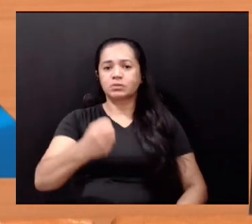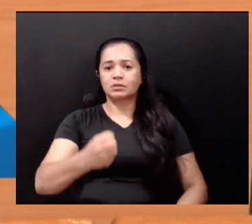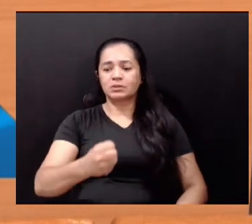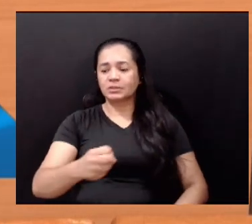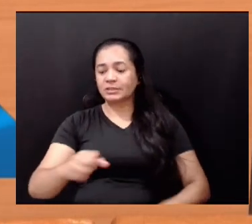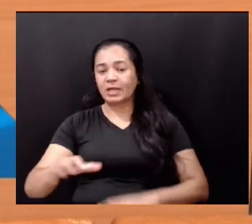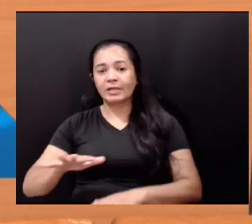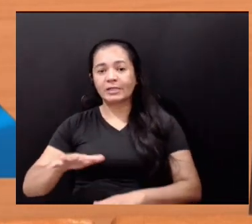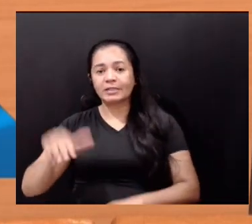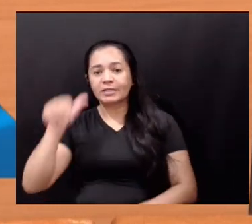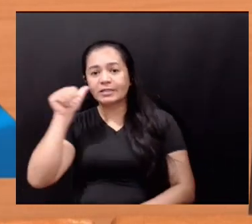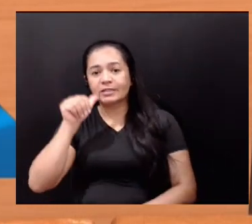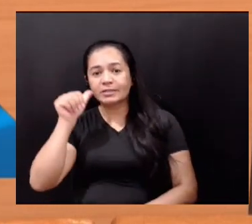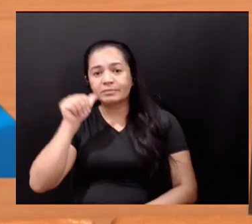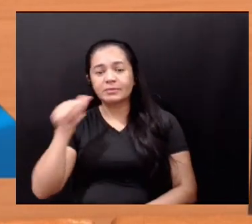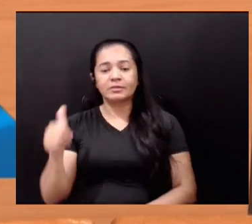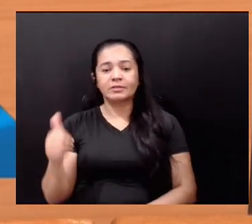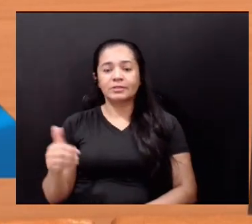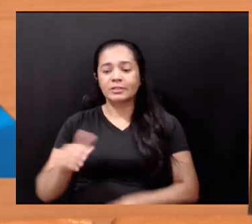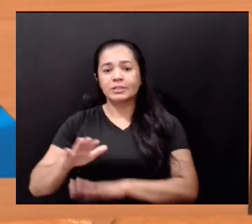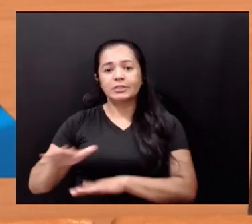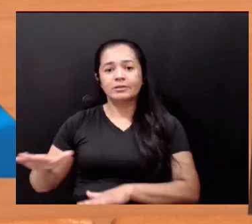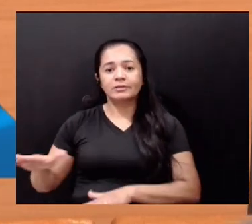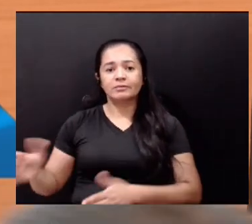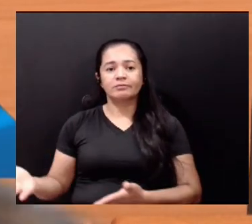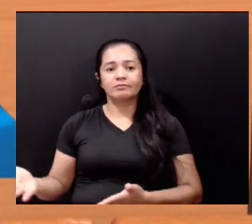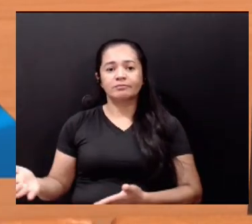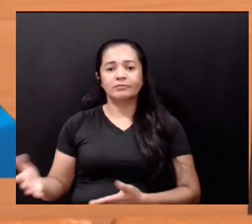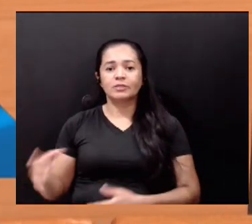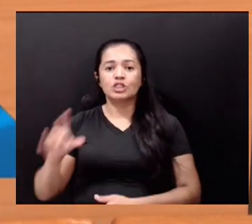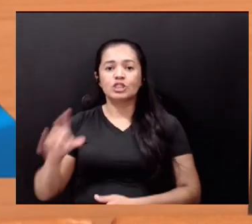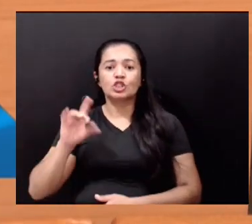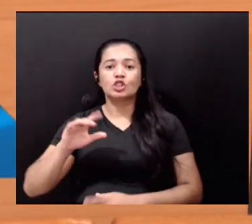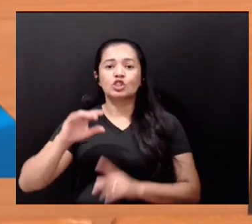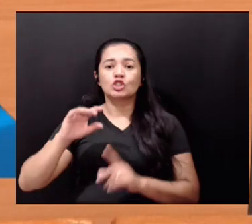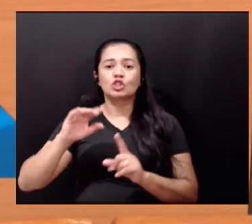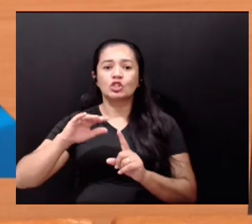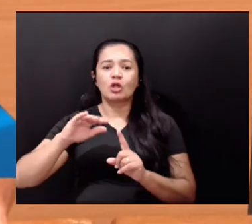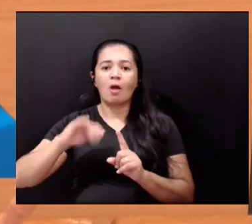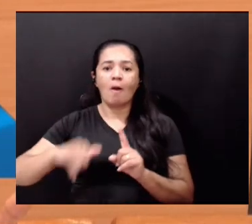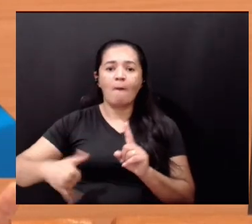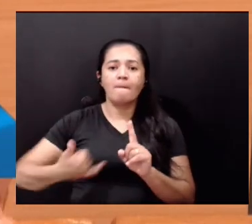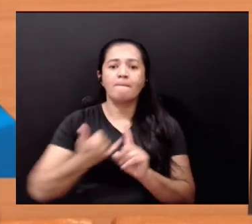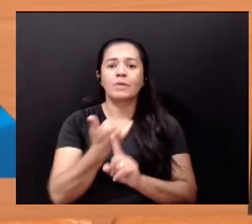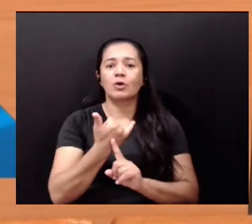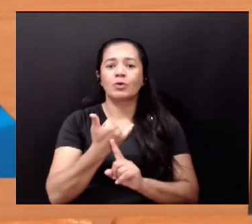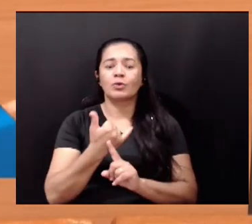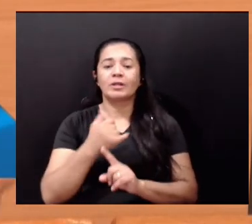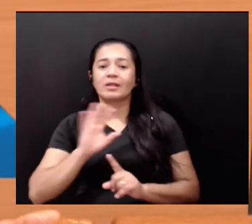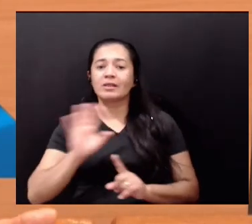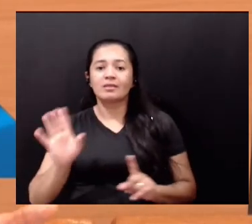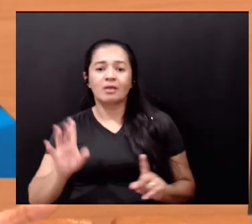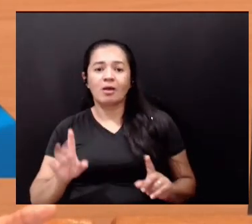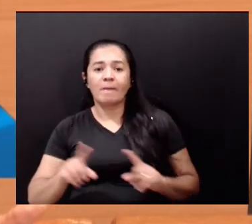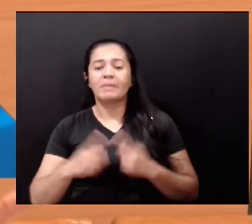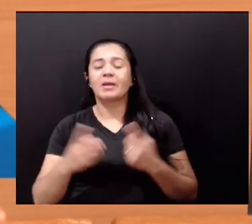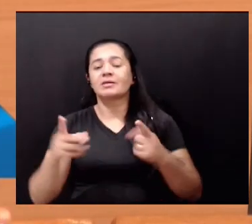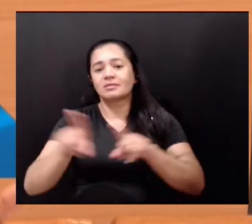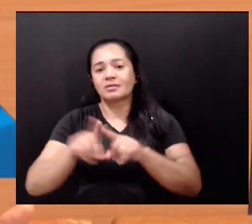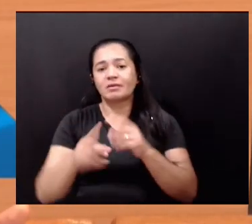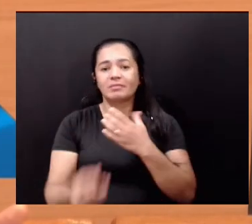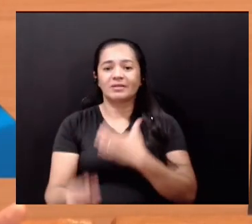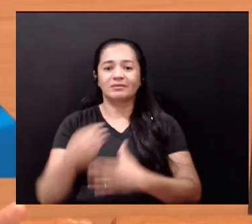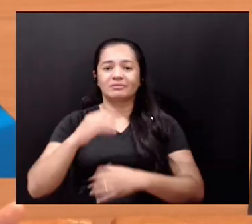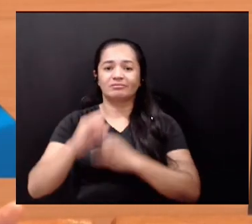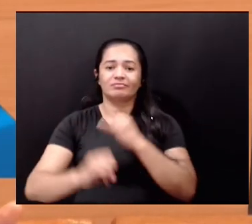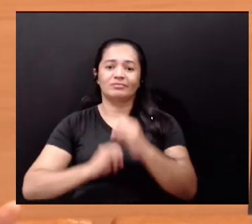gente consegue perceber é não só o bullying, né, aquele que você encontra dentro da escola, mas o cyberbullying, que tem crescido muito também, que